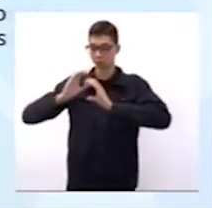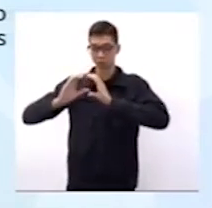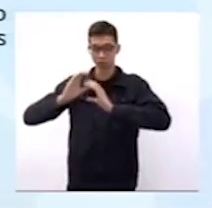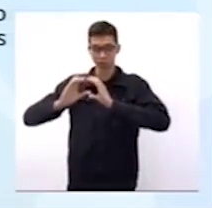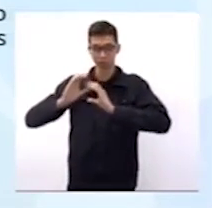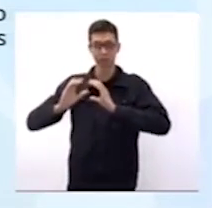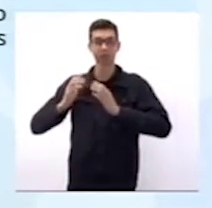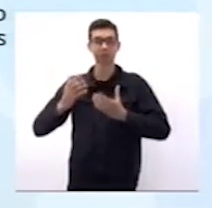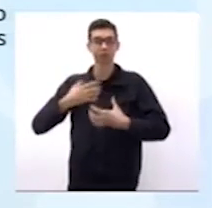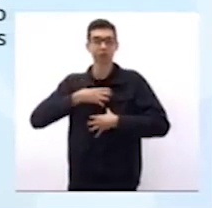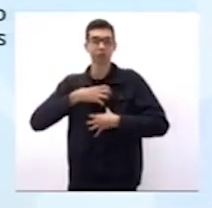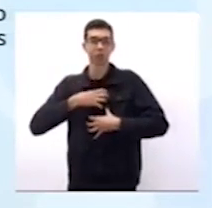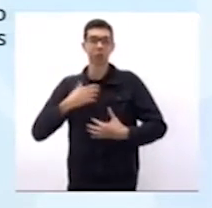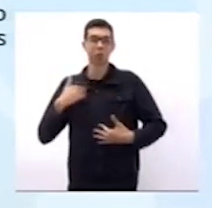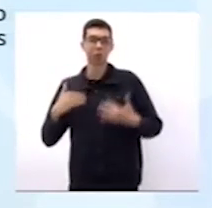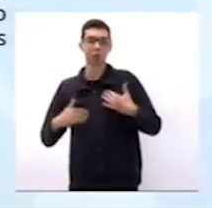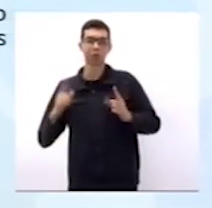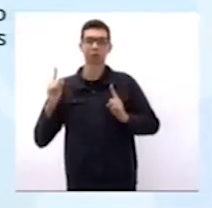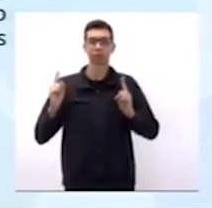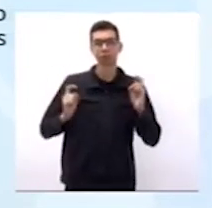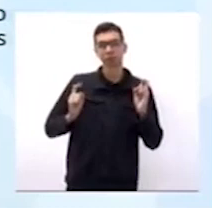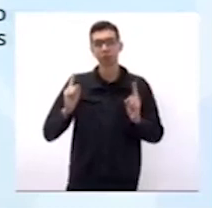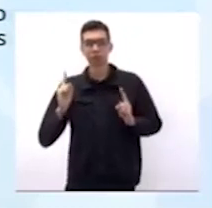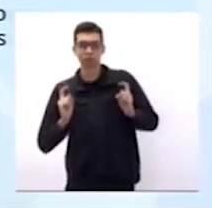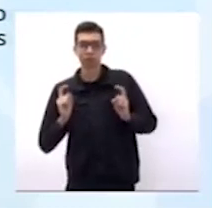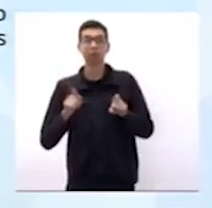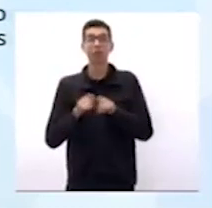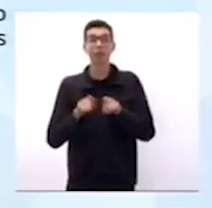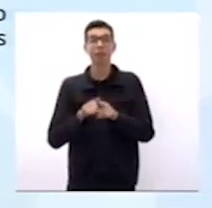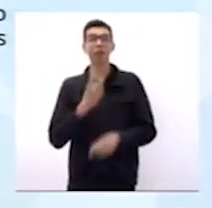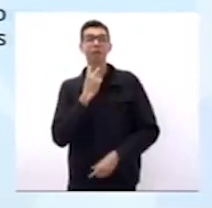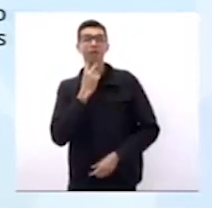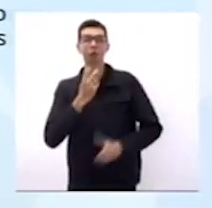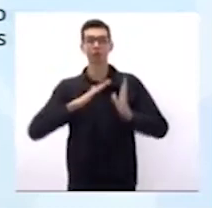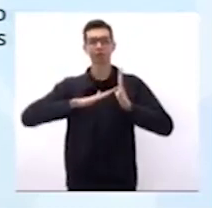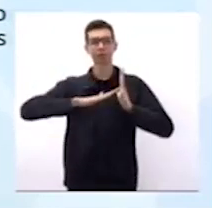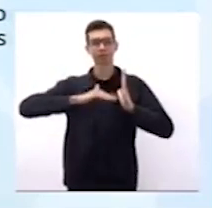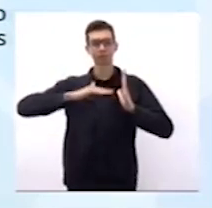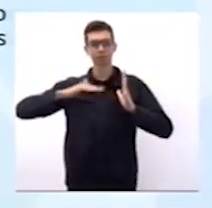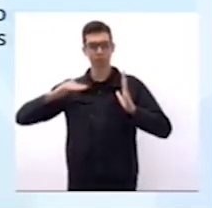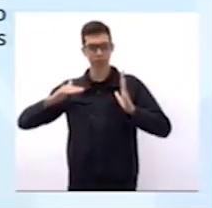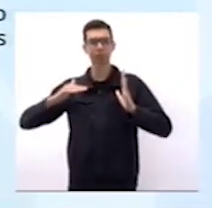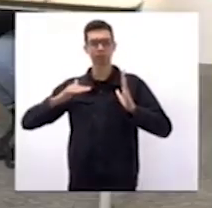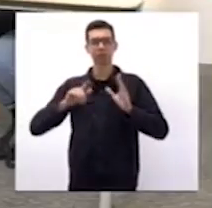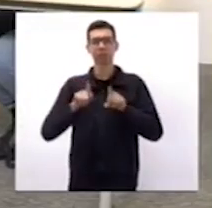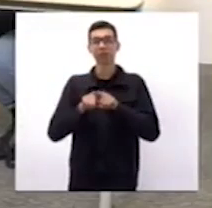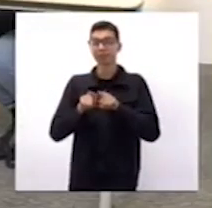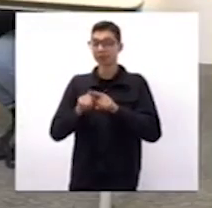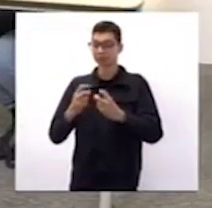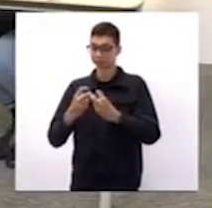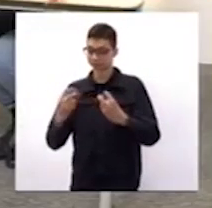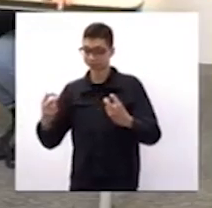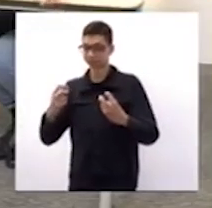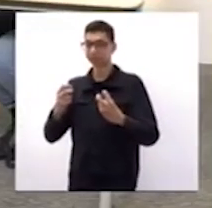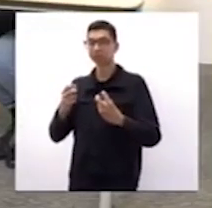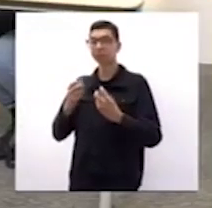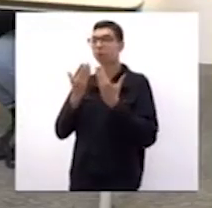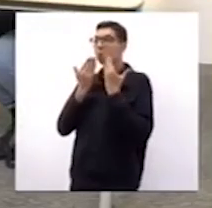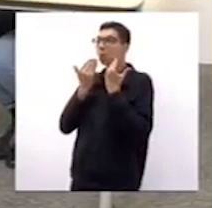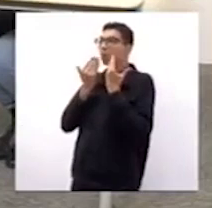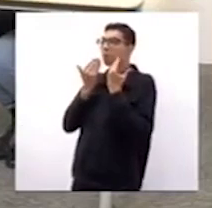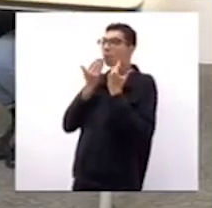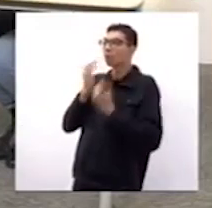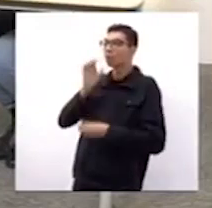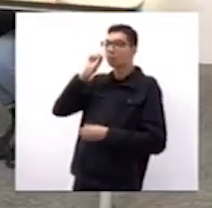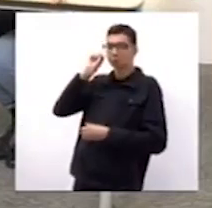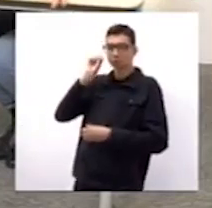meio das expressões corporais, tom de voz e audição. É a sala de aula que nós estamos acostumados, né? Acostumados